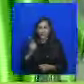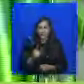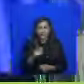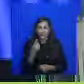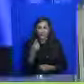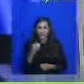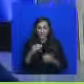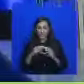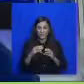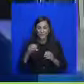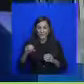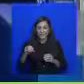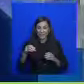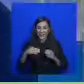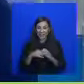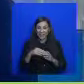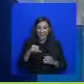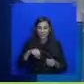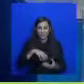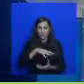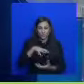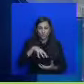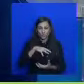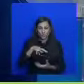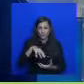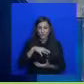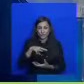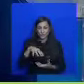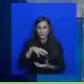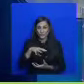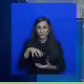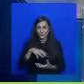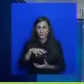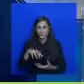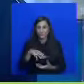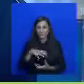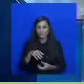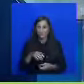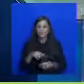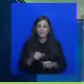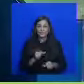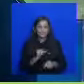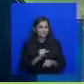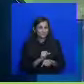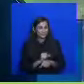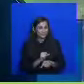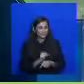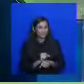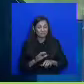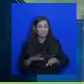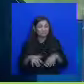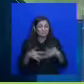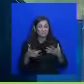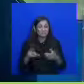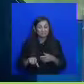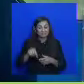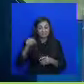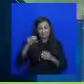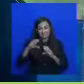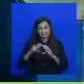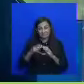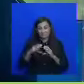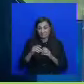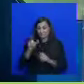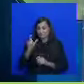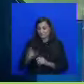Novamente as 10 bolas numeradas de 0 a 9, girando, sendo embaralhadas. E vamos aguardar qual será a bola sorteada